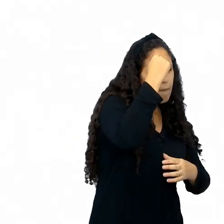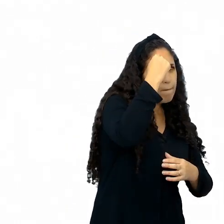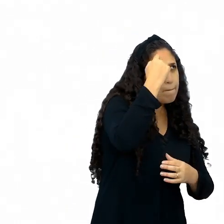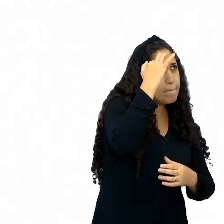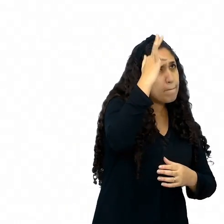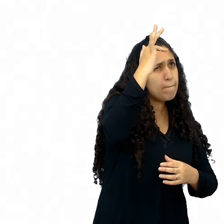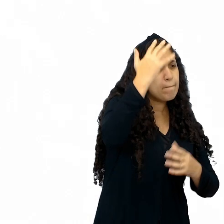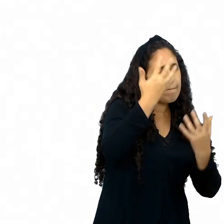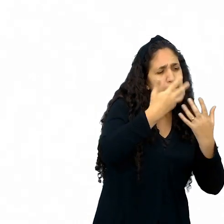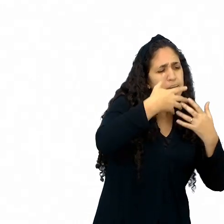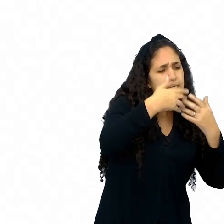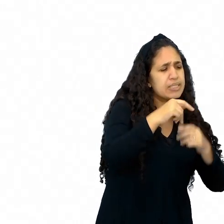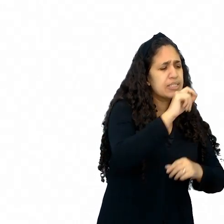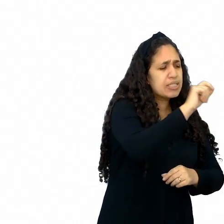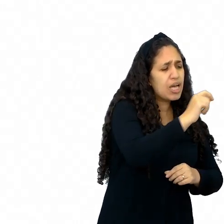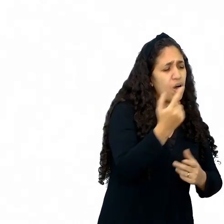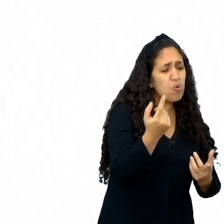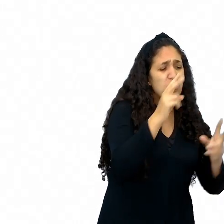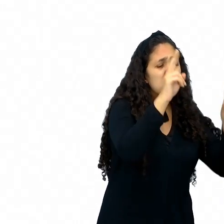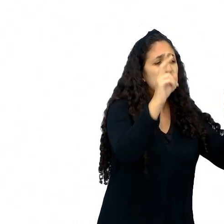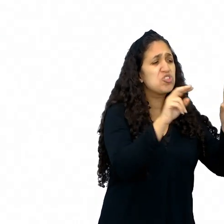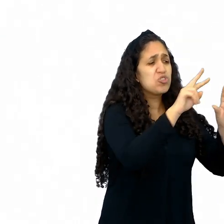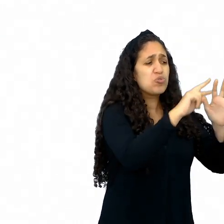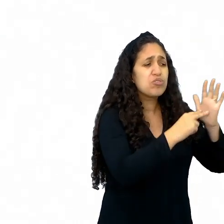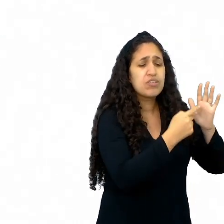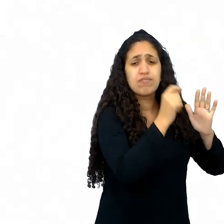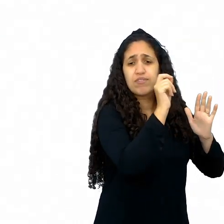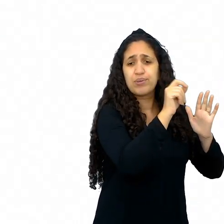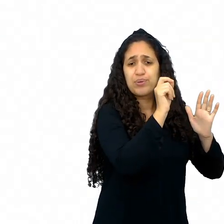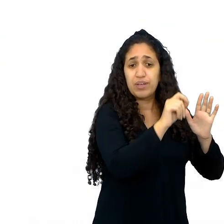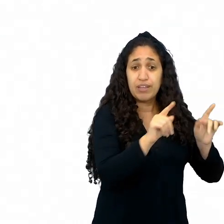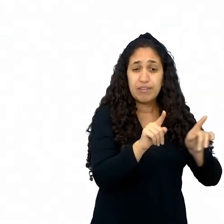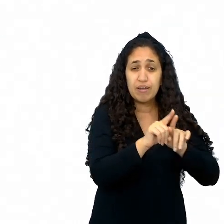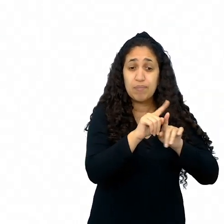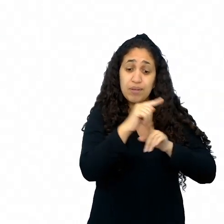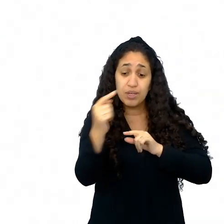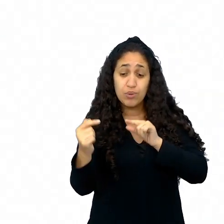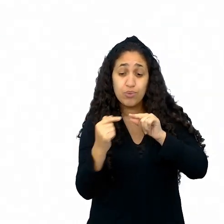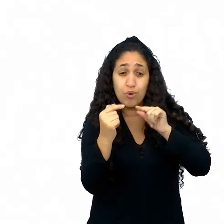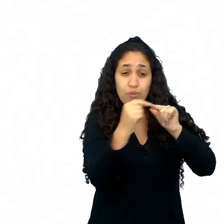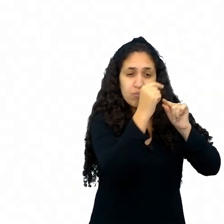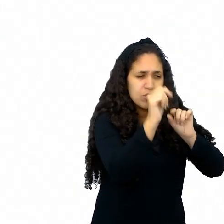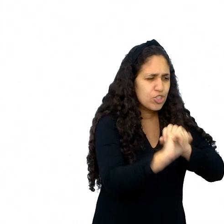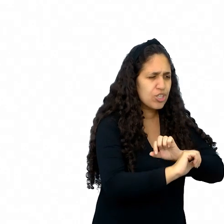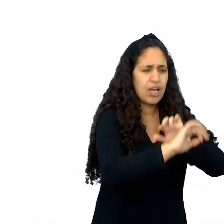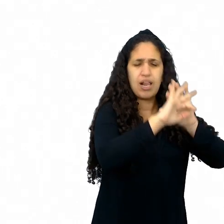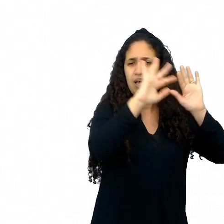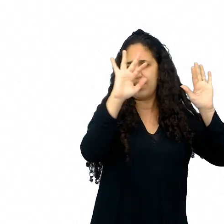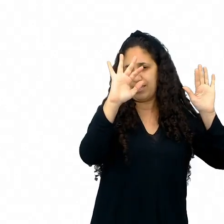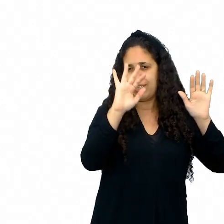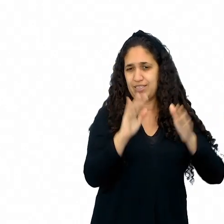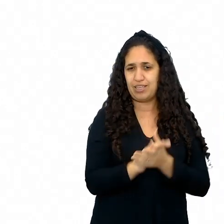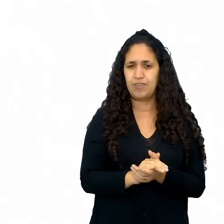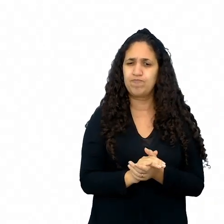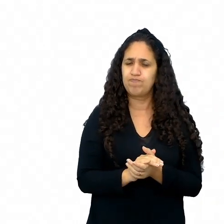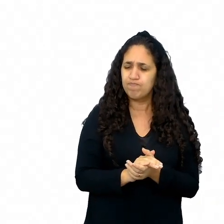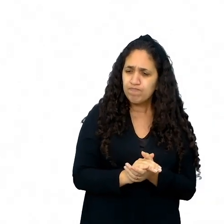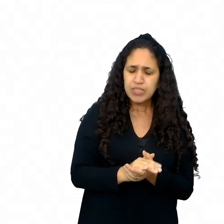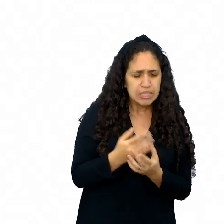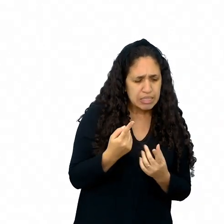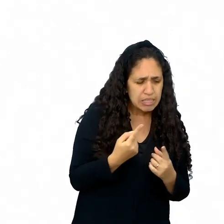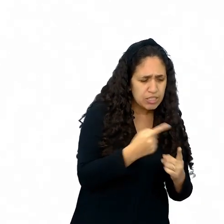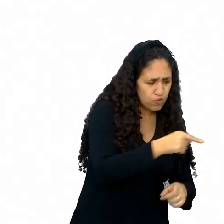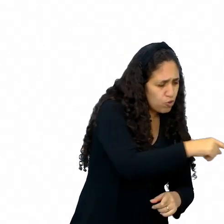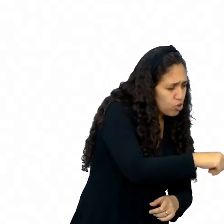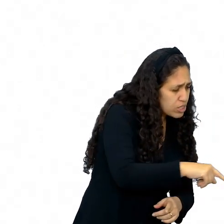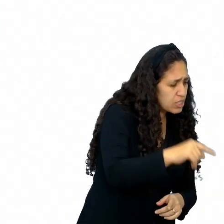imaginam que aquele título vai trazer. É importante que a gente esclareça os objetivos da leitura, que a gente ative conhecimentos